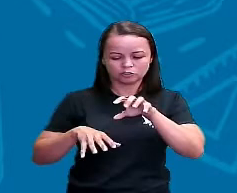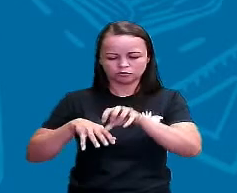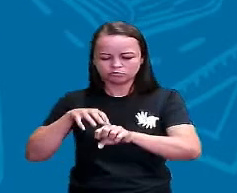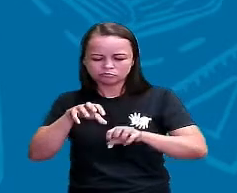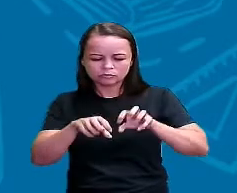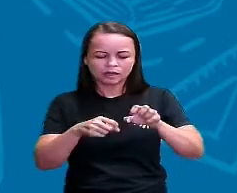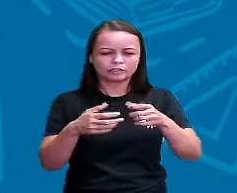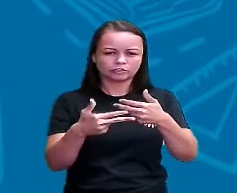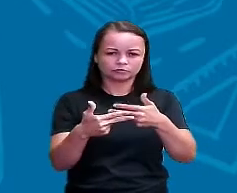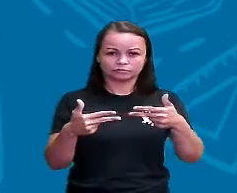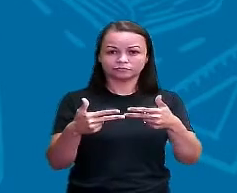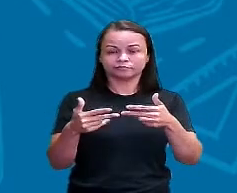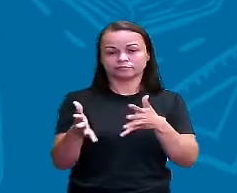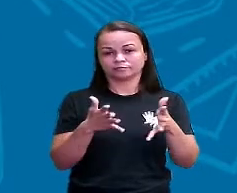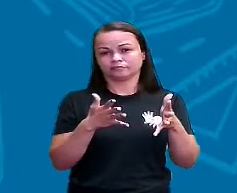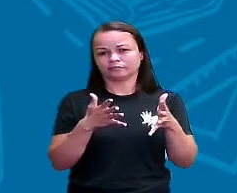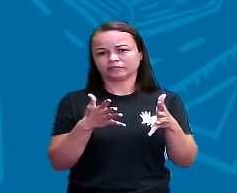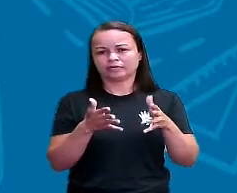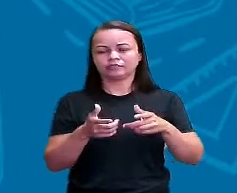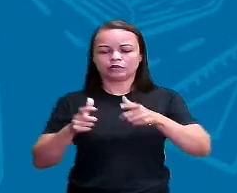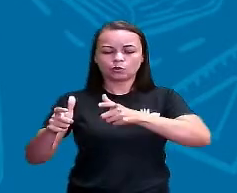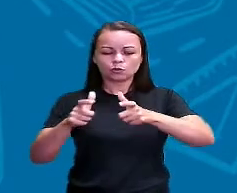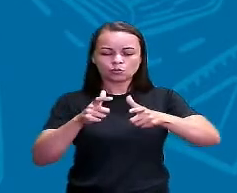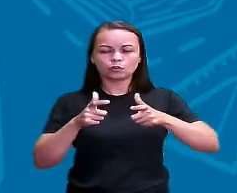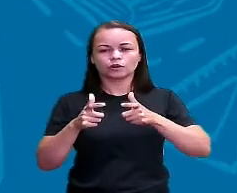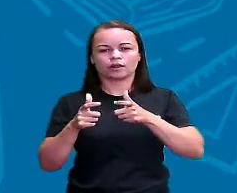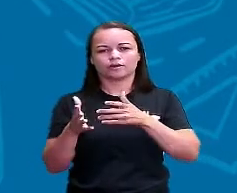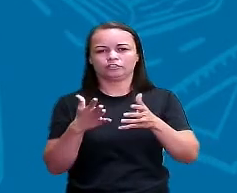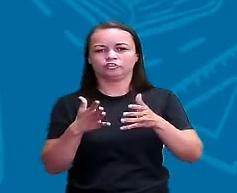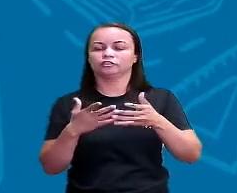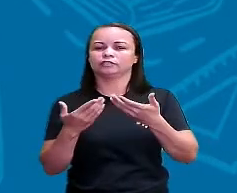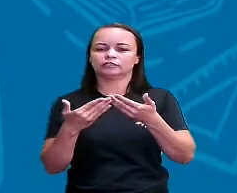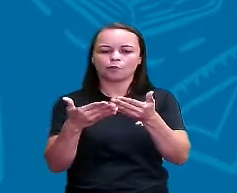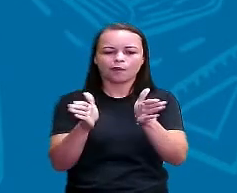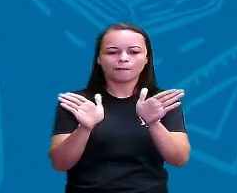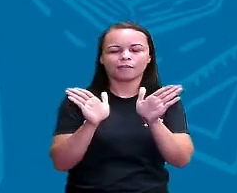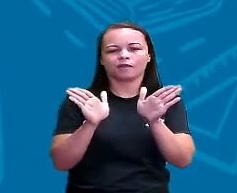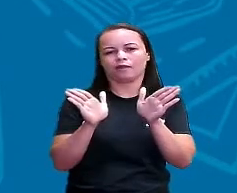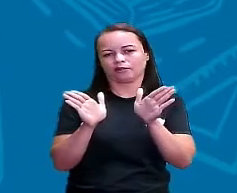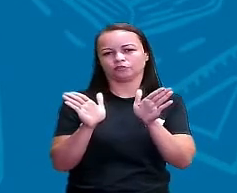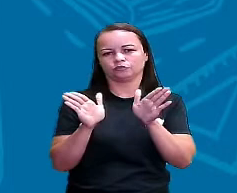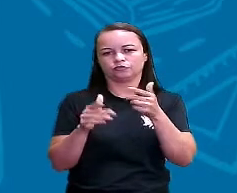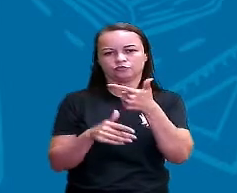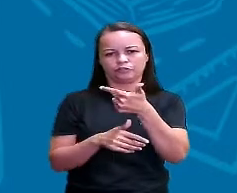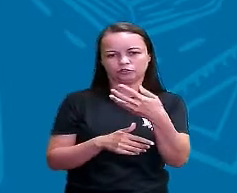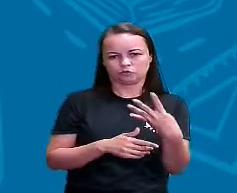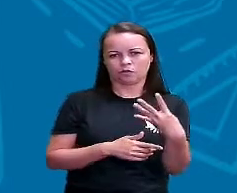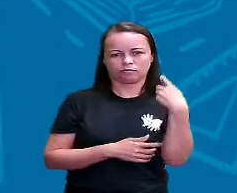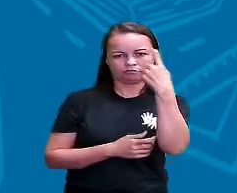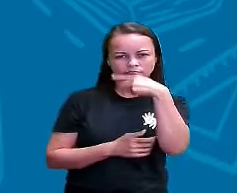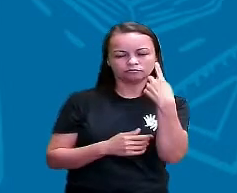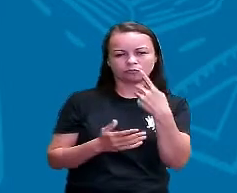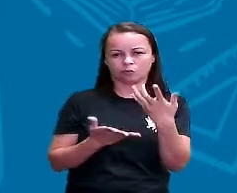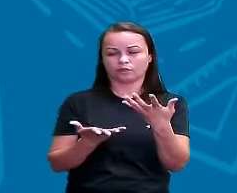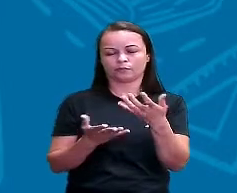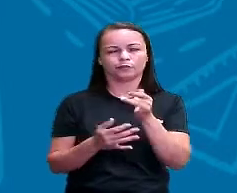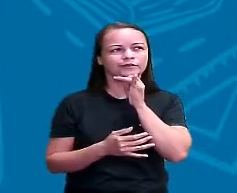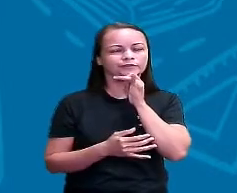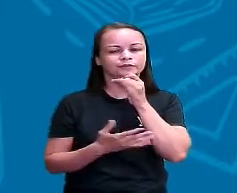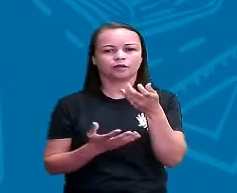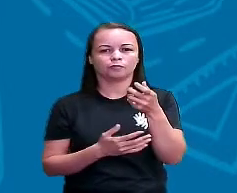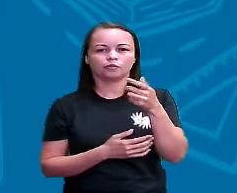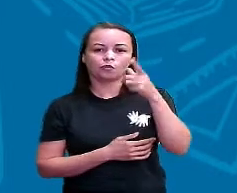noite. Então, existem lugares que eles são abertos 24 horas, como por exemplo os hospitais. Os hospitais não param